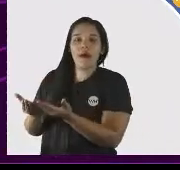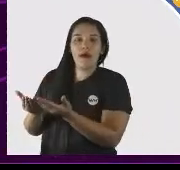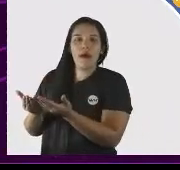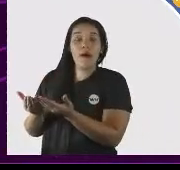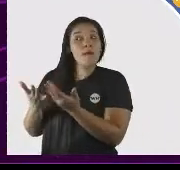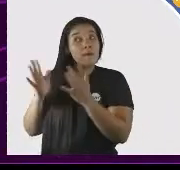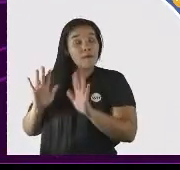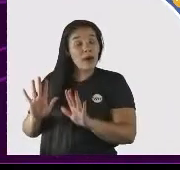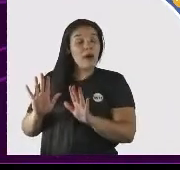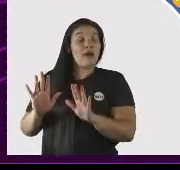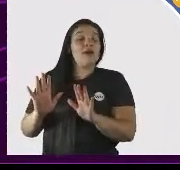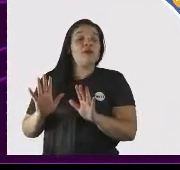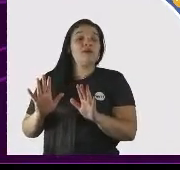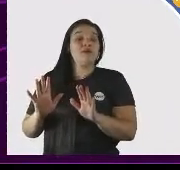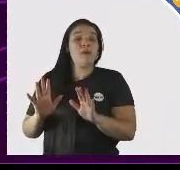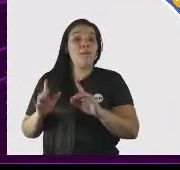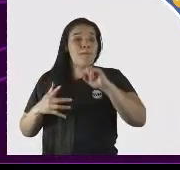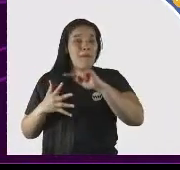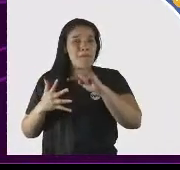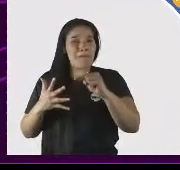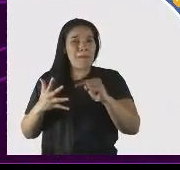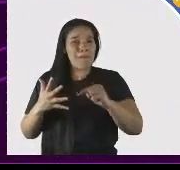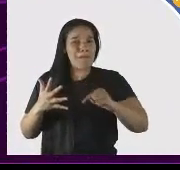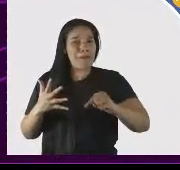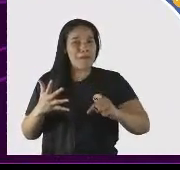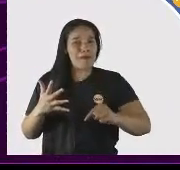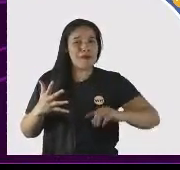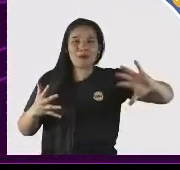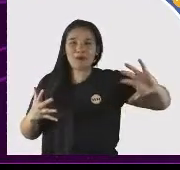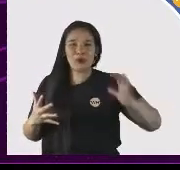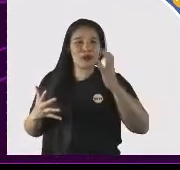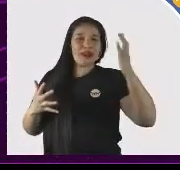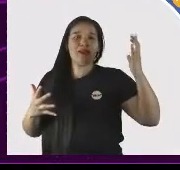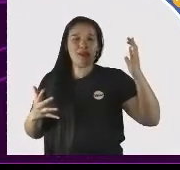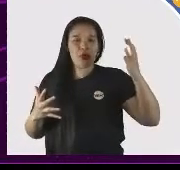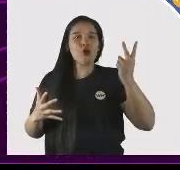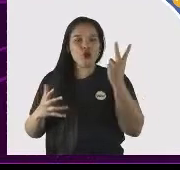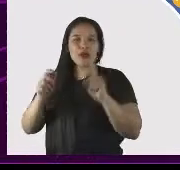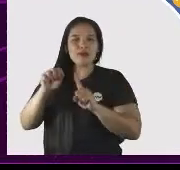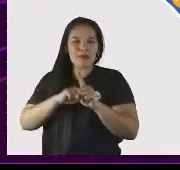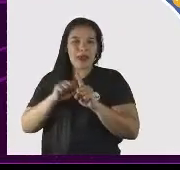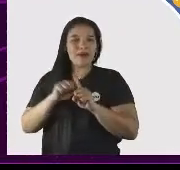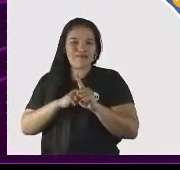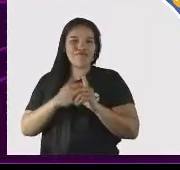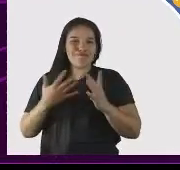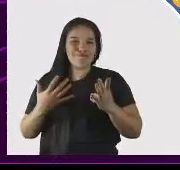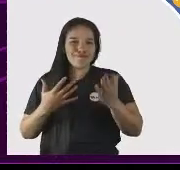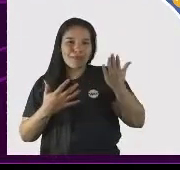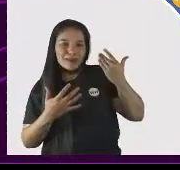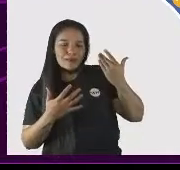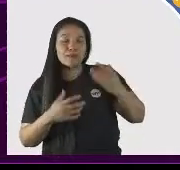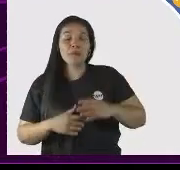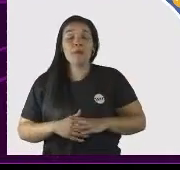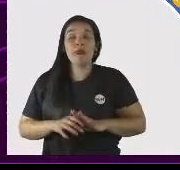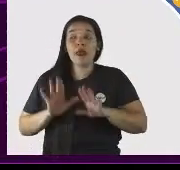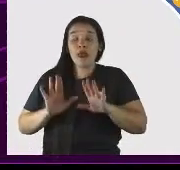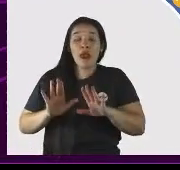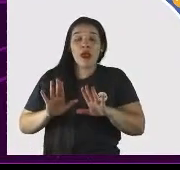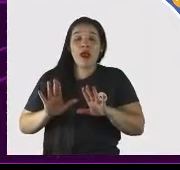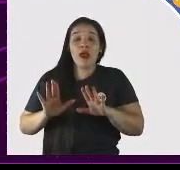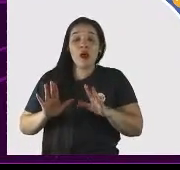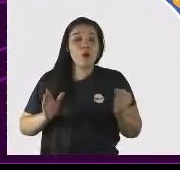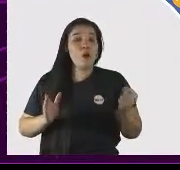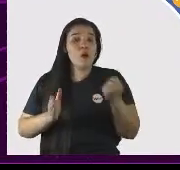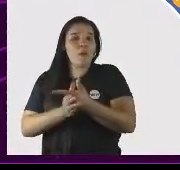muita coisa aconteceu nos últimos dois meses e especialmente